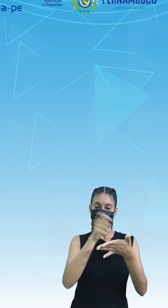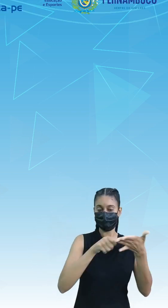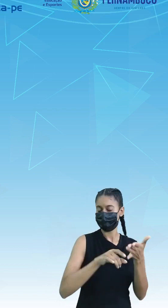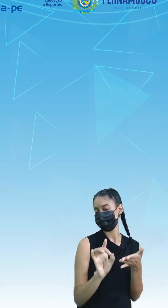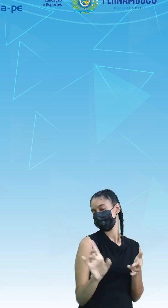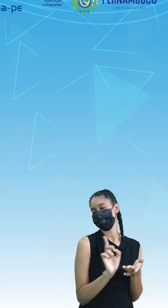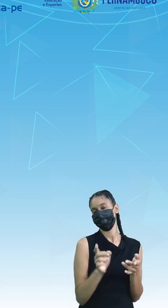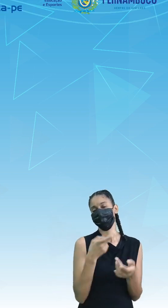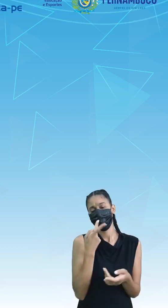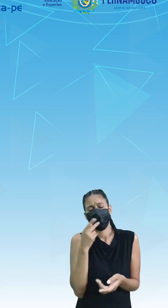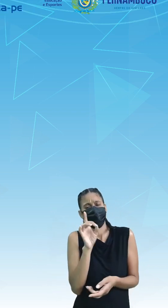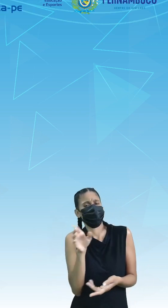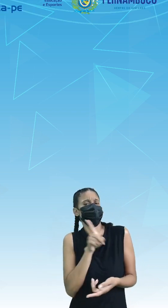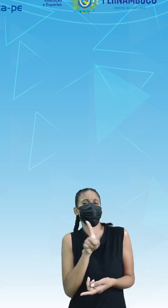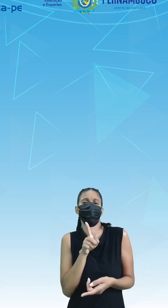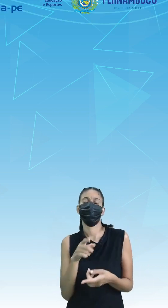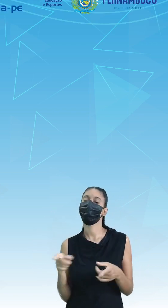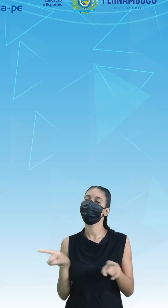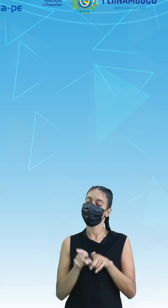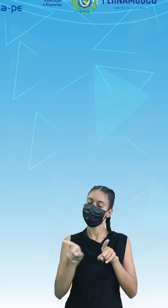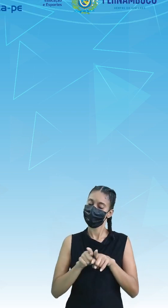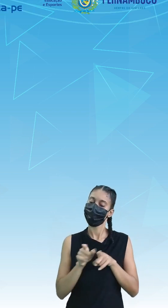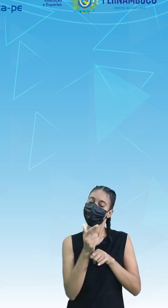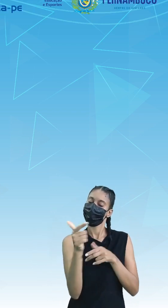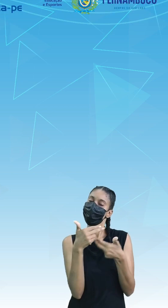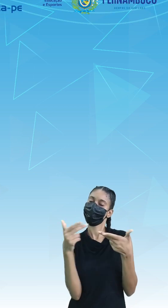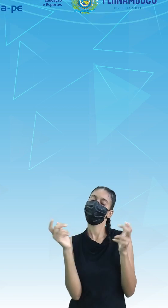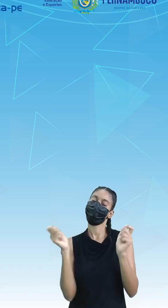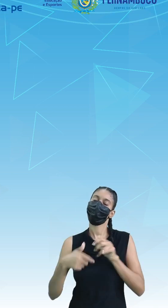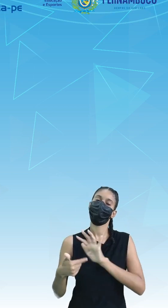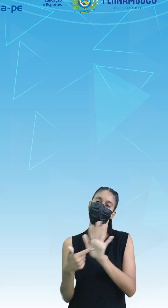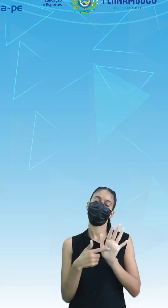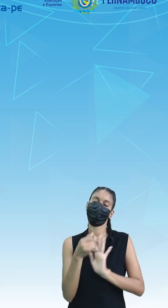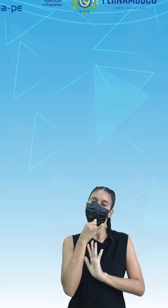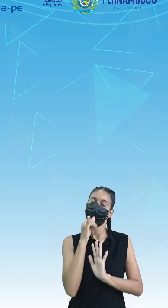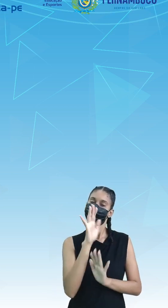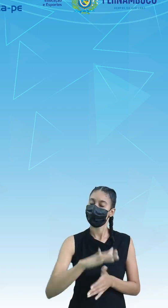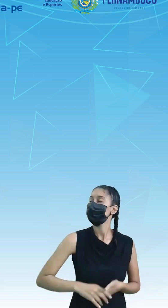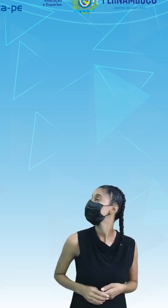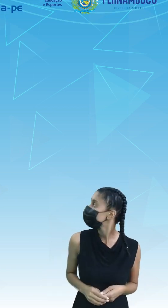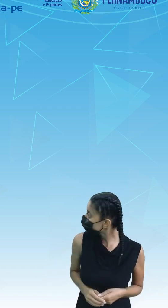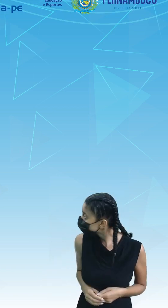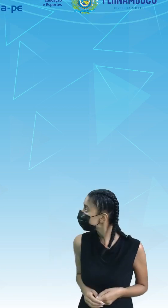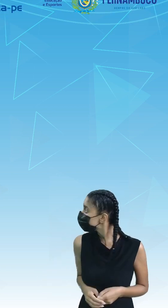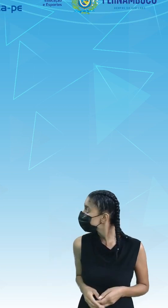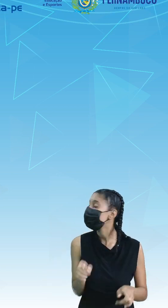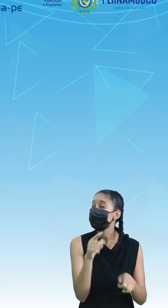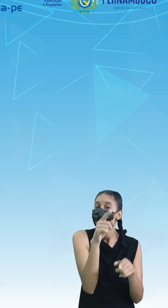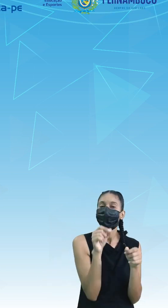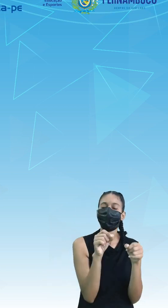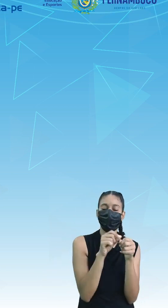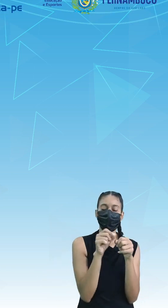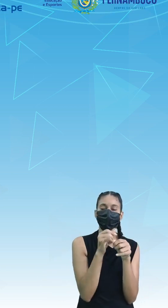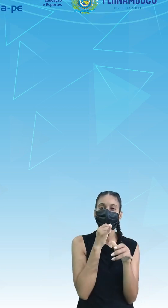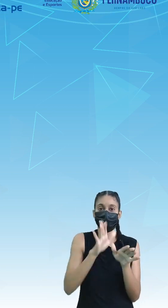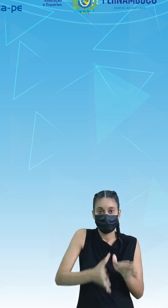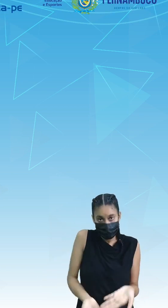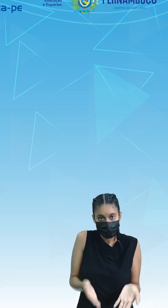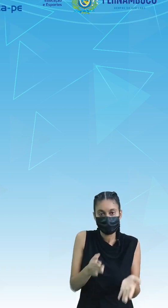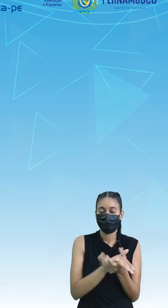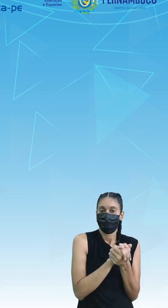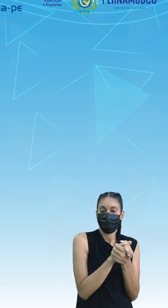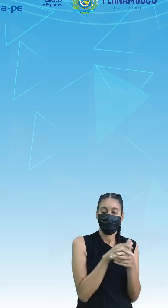pela escrita. Então, paralinguísticos e cinésicos. Quer ver um exemplo? Que tal vocês pesquisarem, certo? Uma